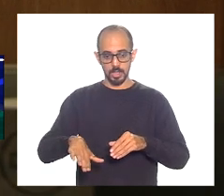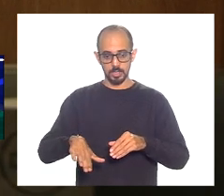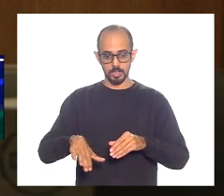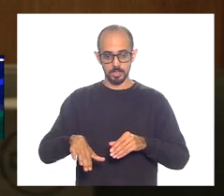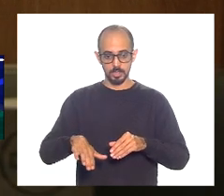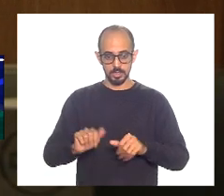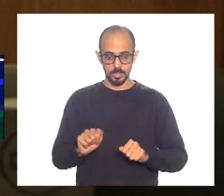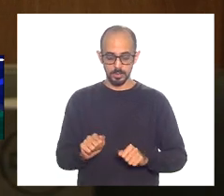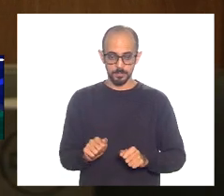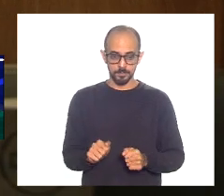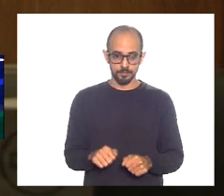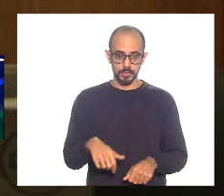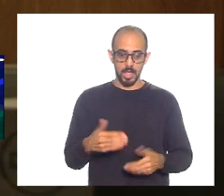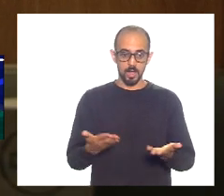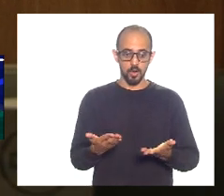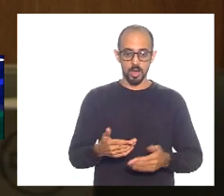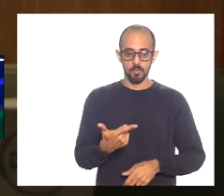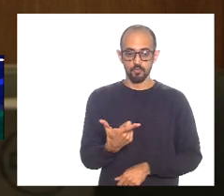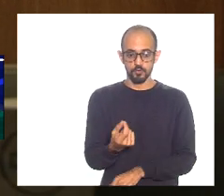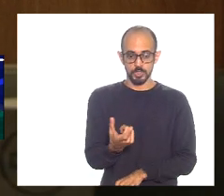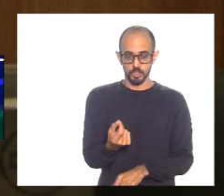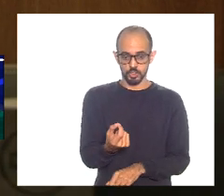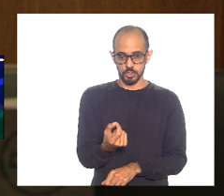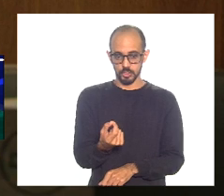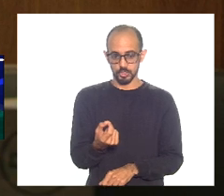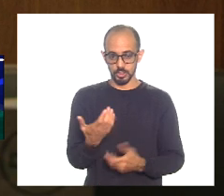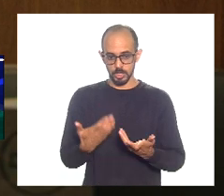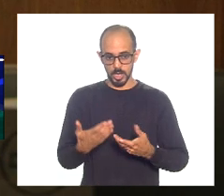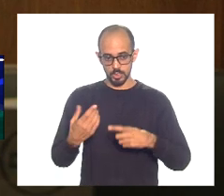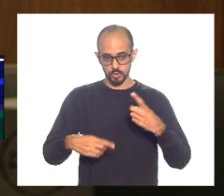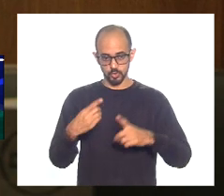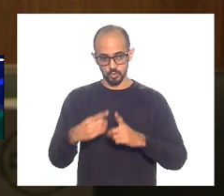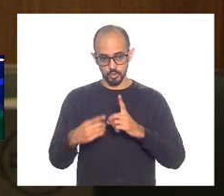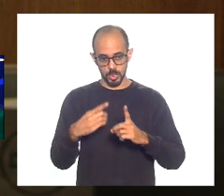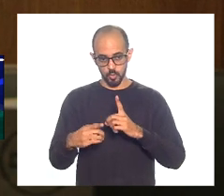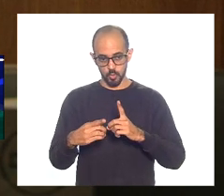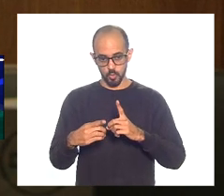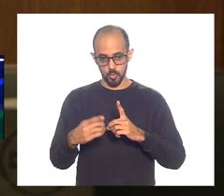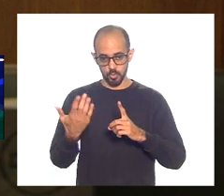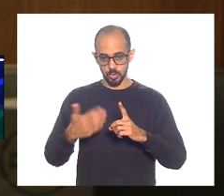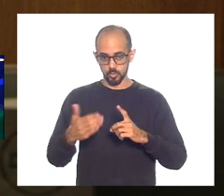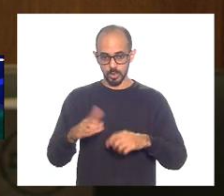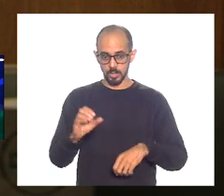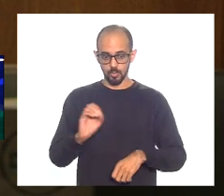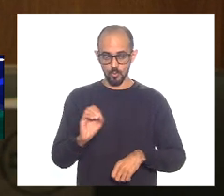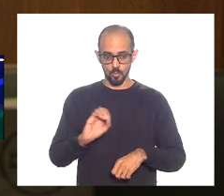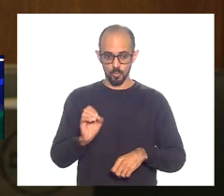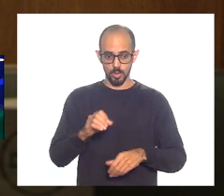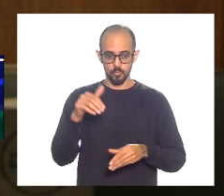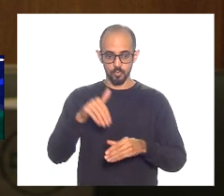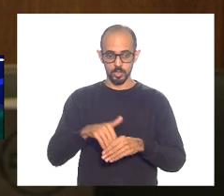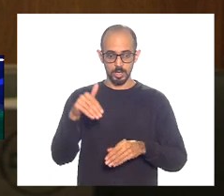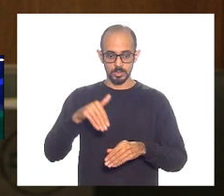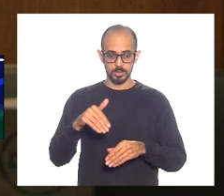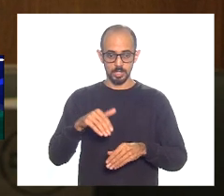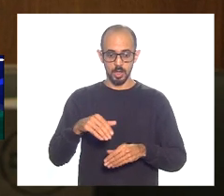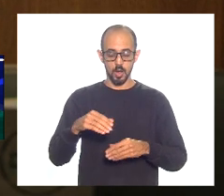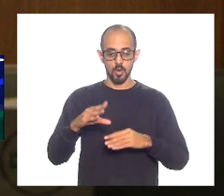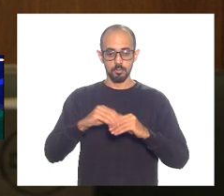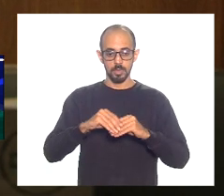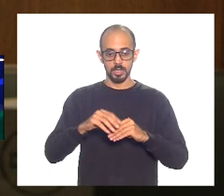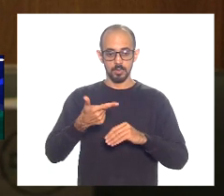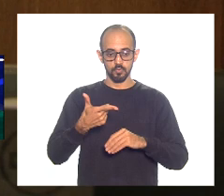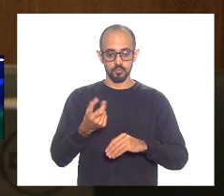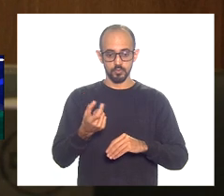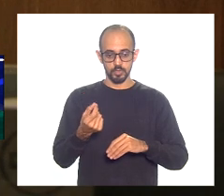destaque a emenda número 20. Alguém quer discutir a emenda? Não havendo quem queira discutir, em votação, destaque a emenda número 20. Senhores